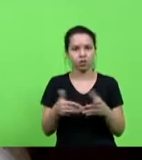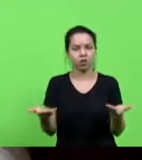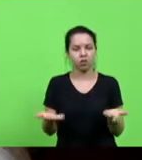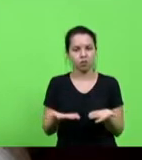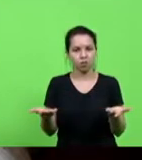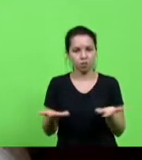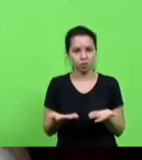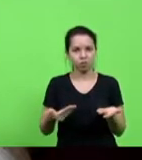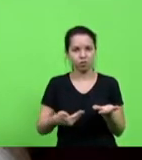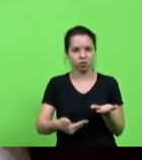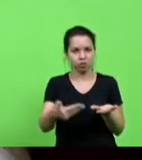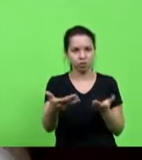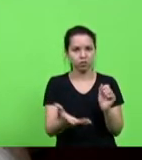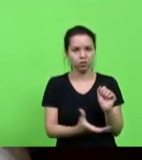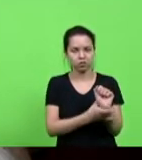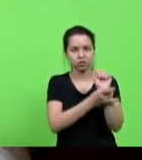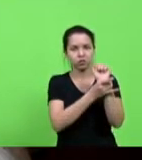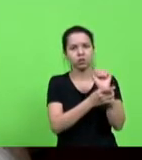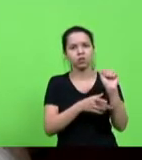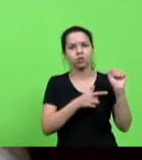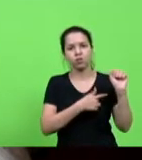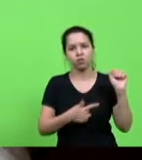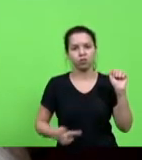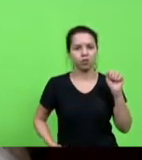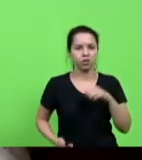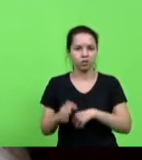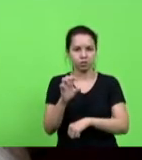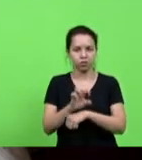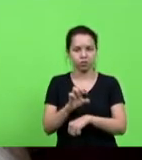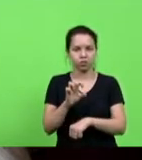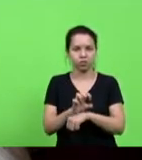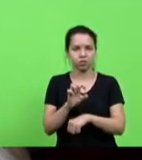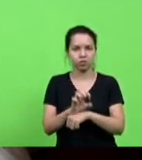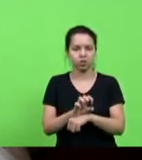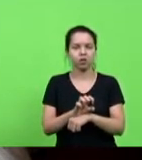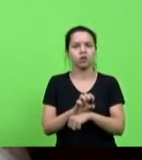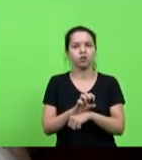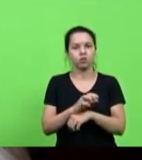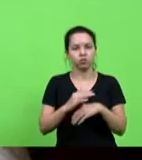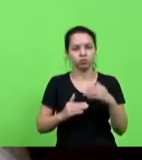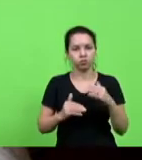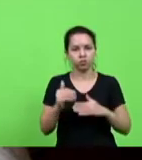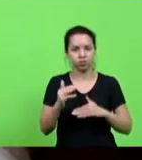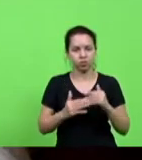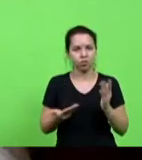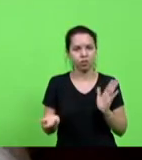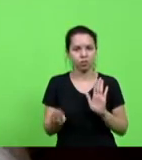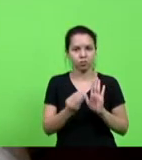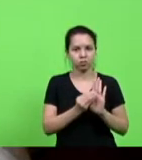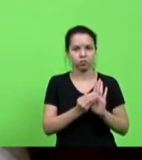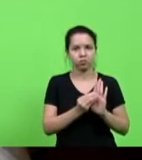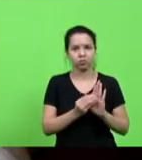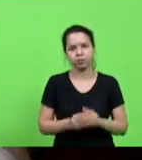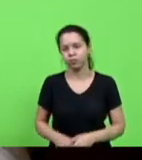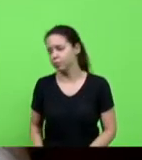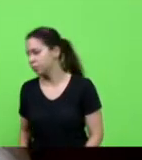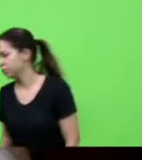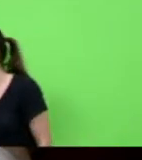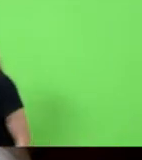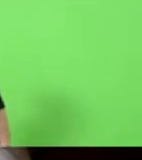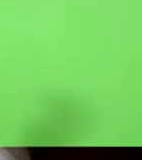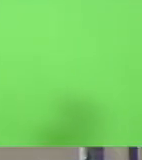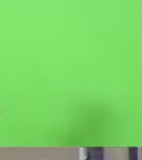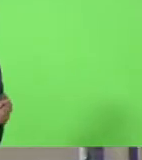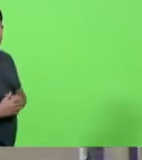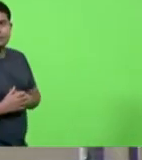mais segurança ao governo do Estado para a operação das medidas aqui previstas. Só corrigindo meu